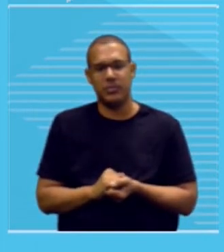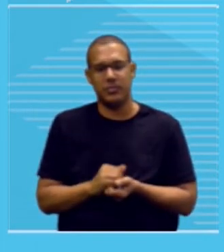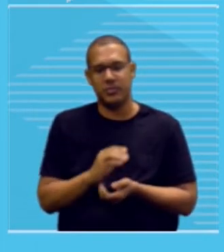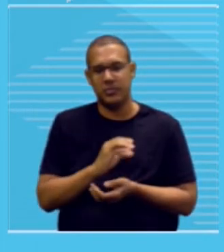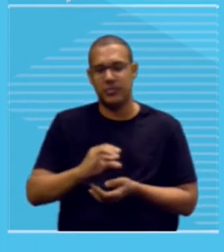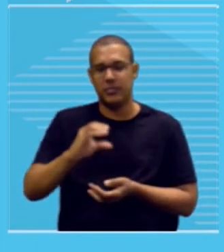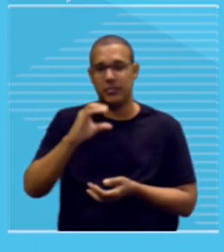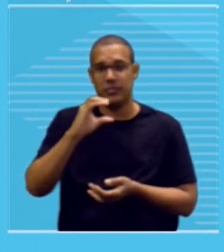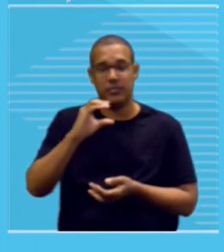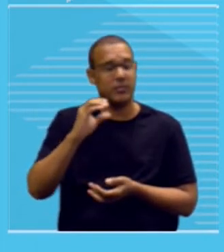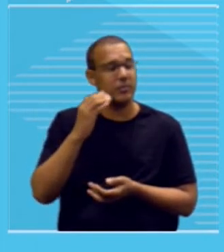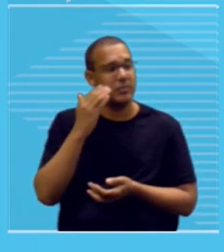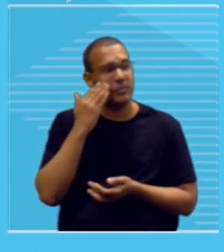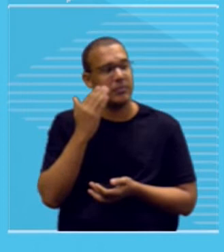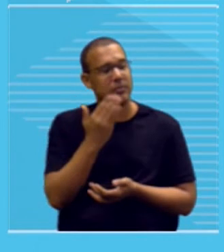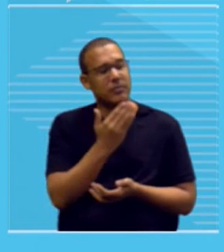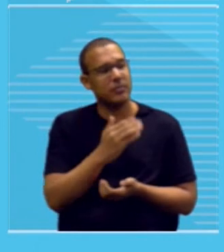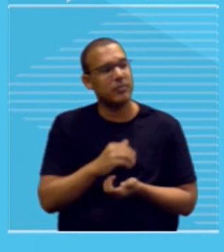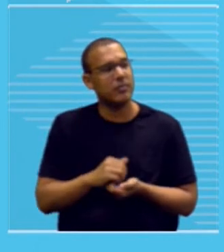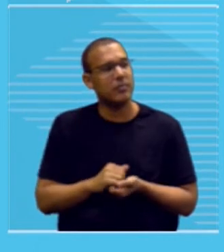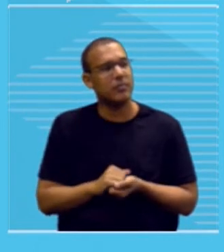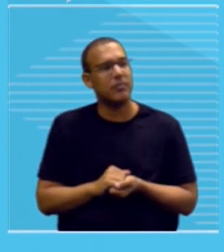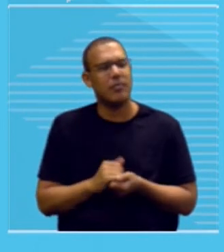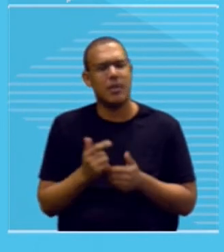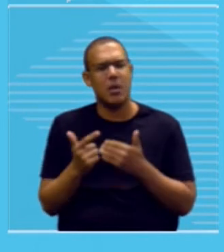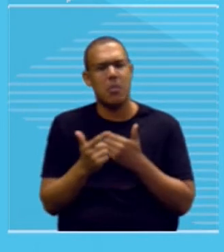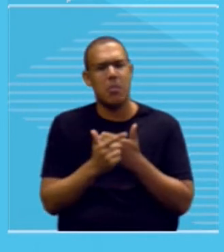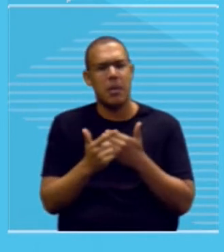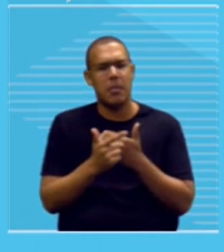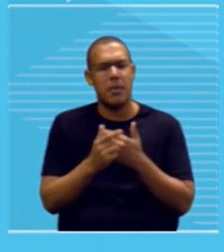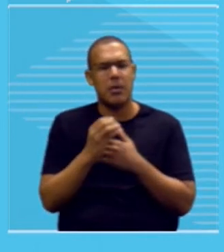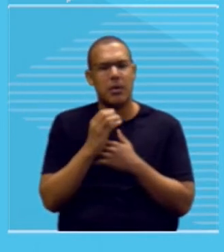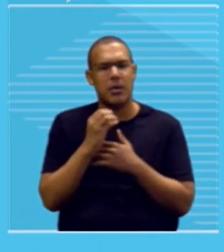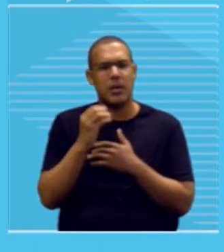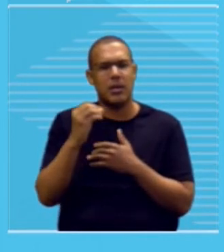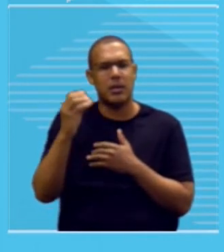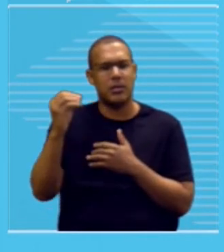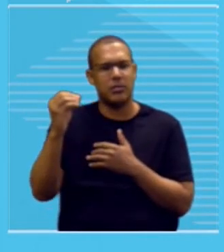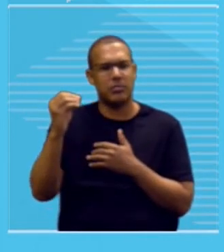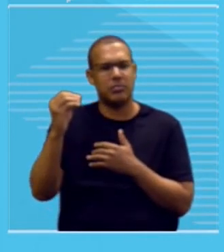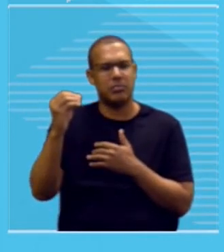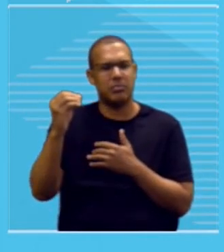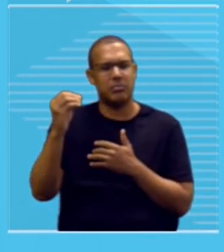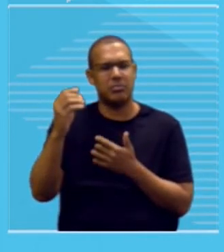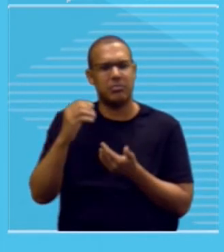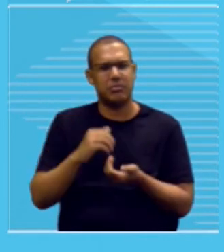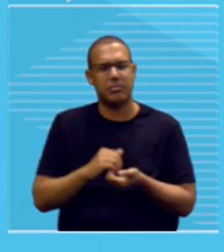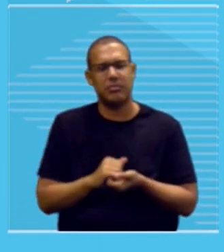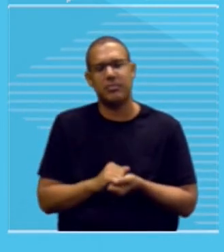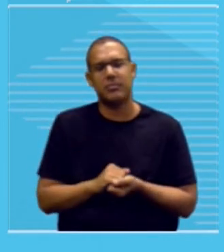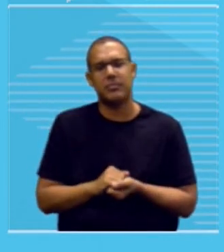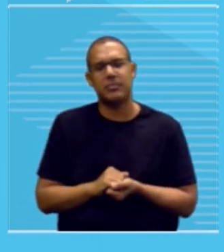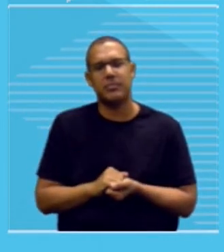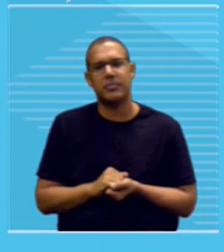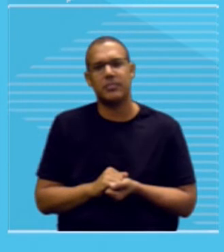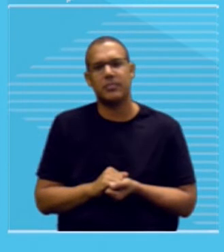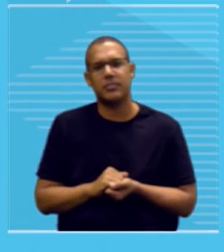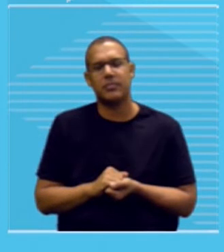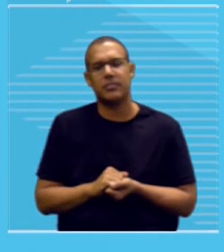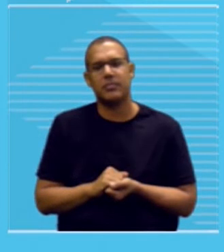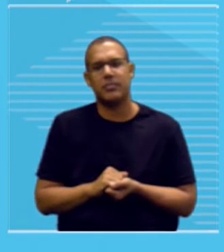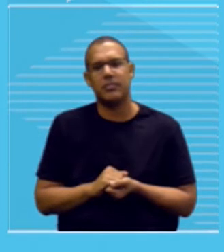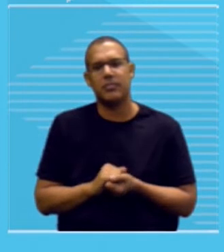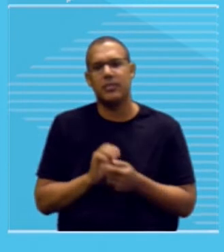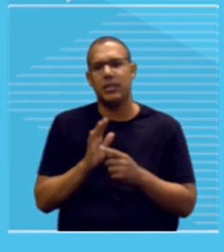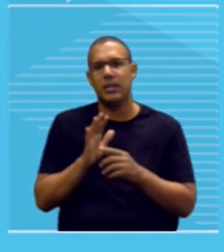D vamos na letra C ó o texto é um folheto de viagens folheto Sei não hein que